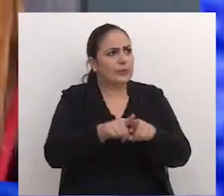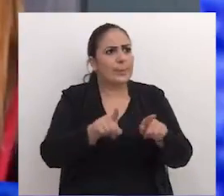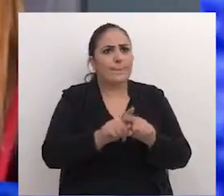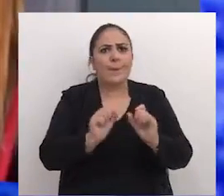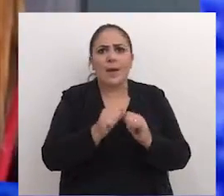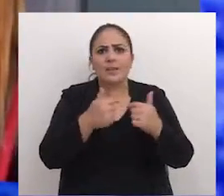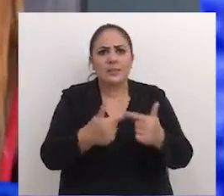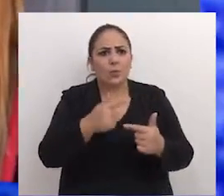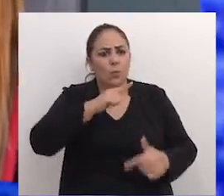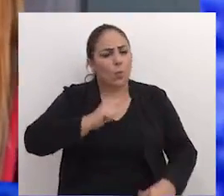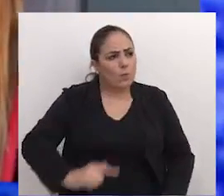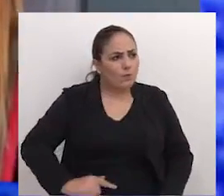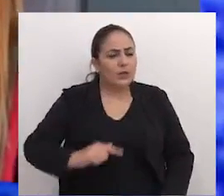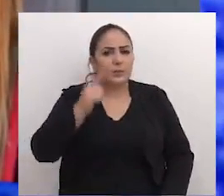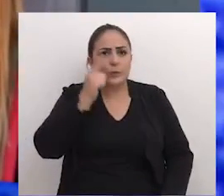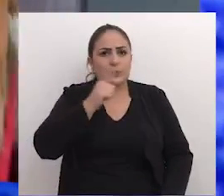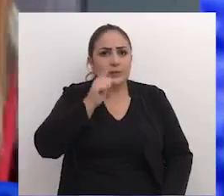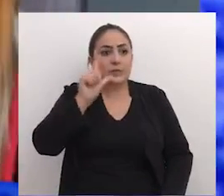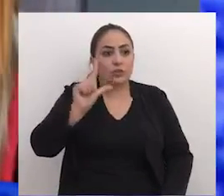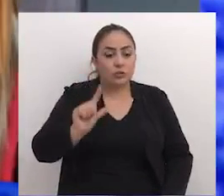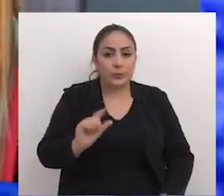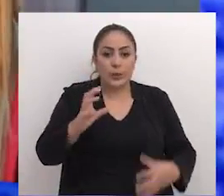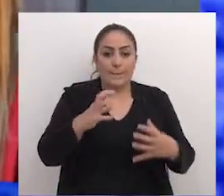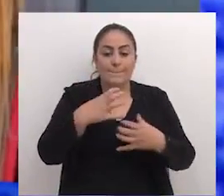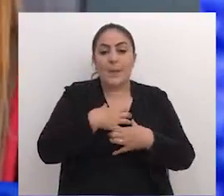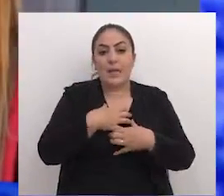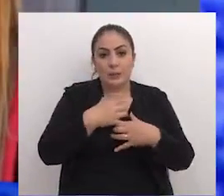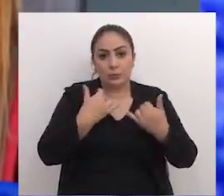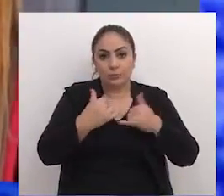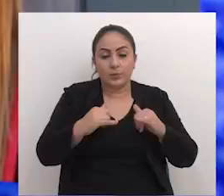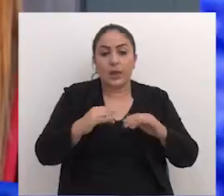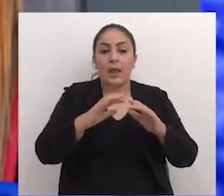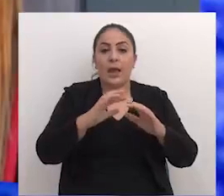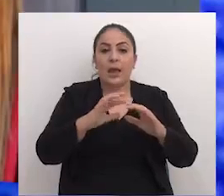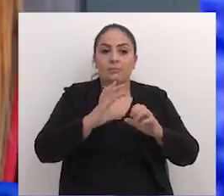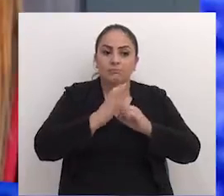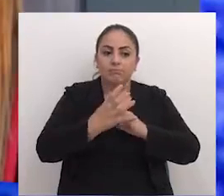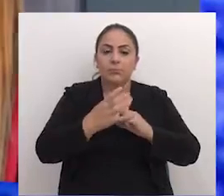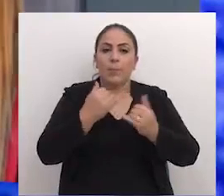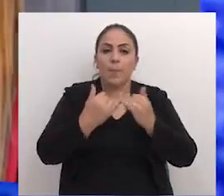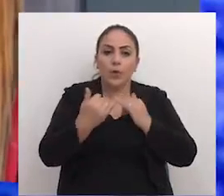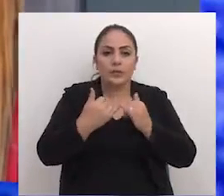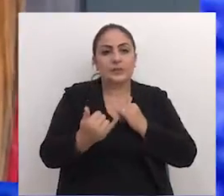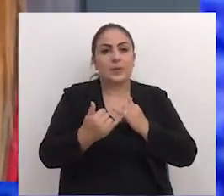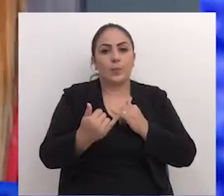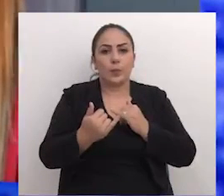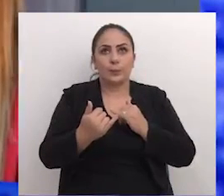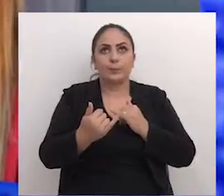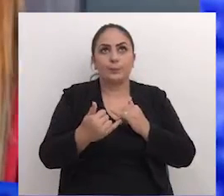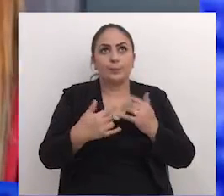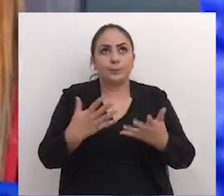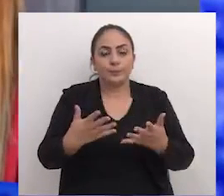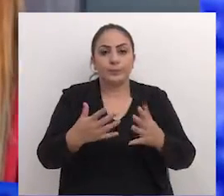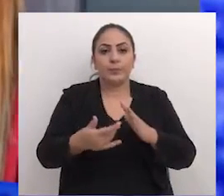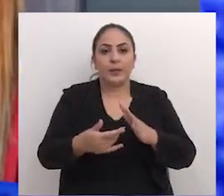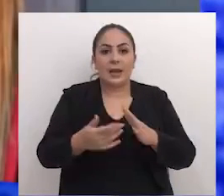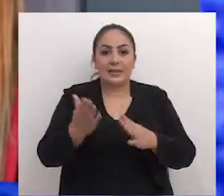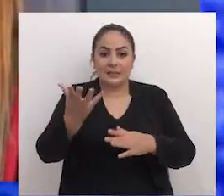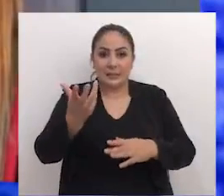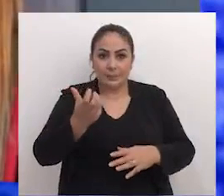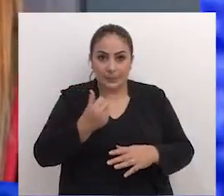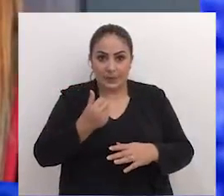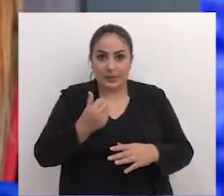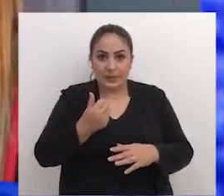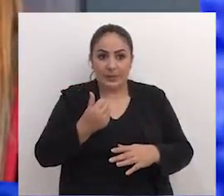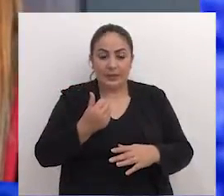outras ações do governo para minimizar os impactos, né, dessa pandemia, como, por exemplo, a antecipação